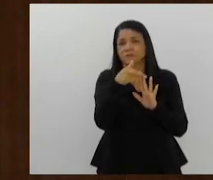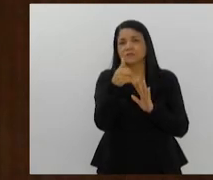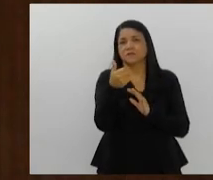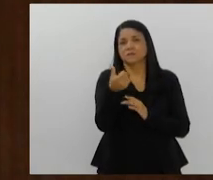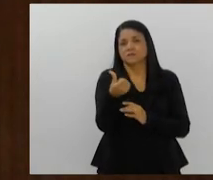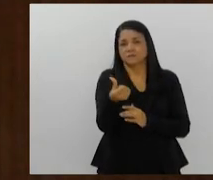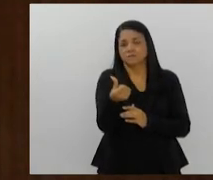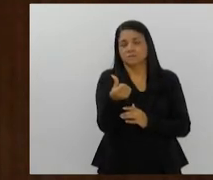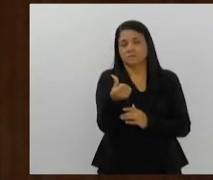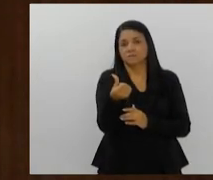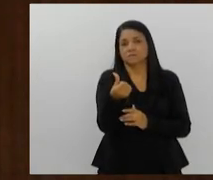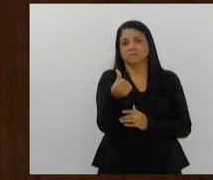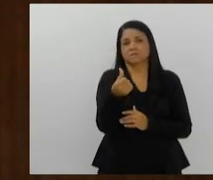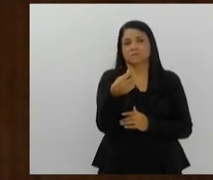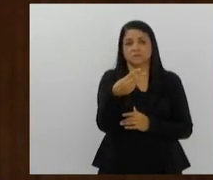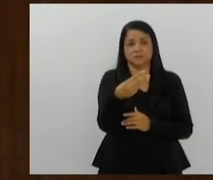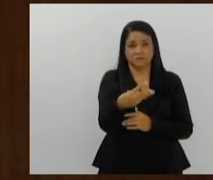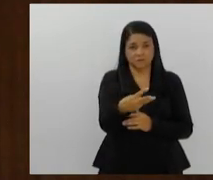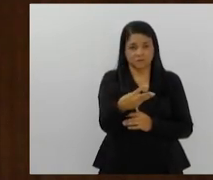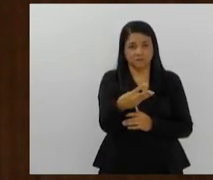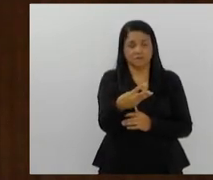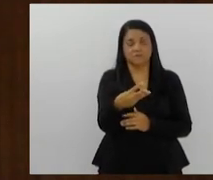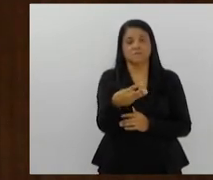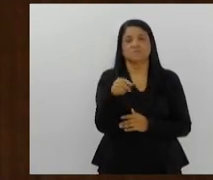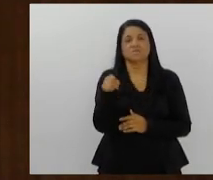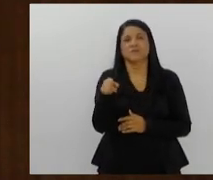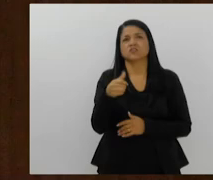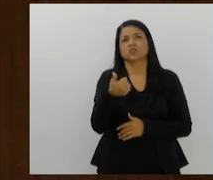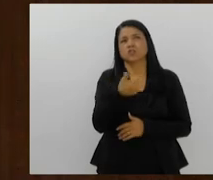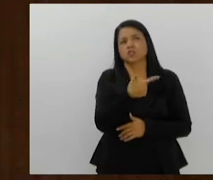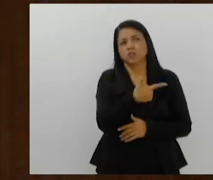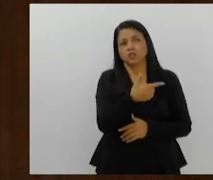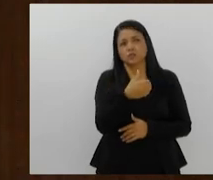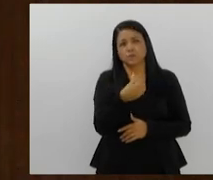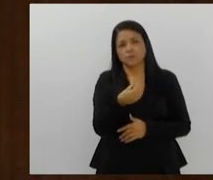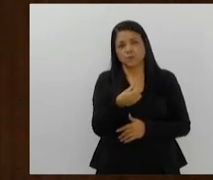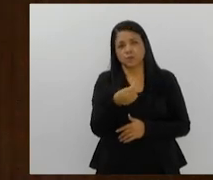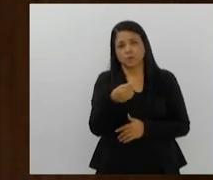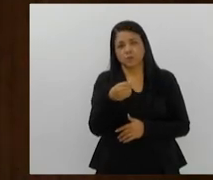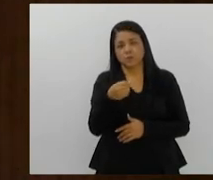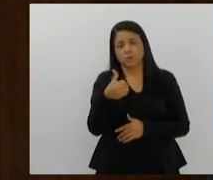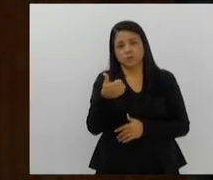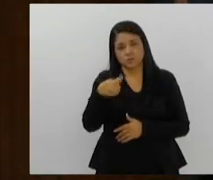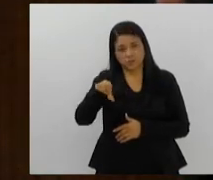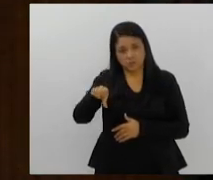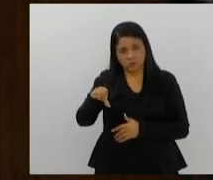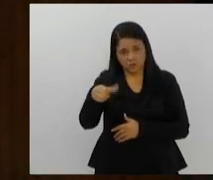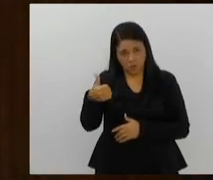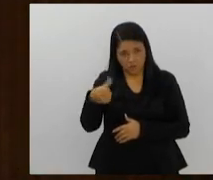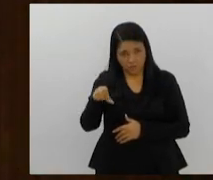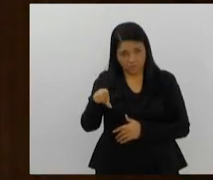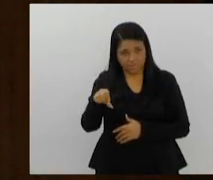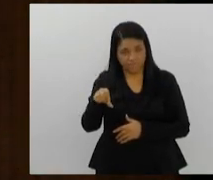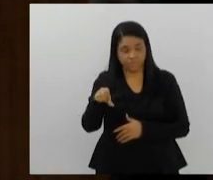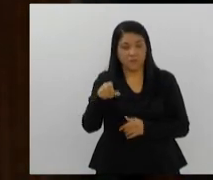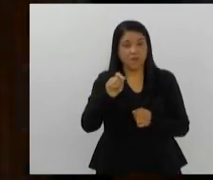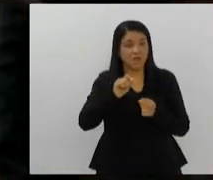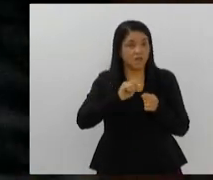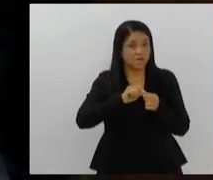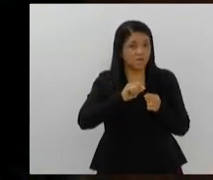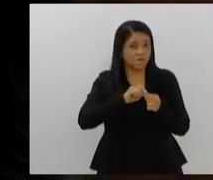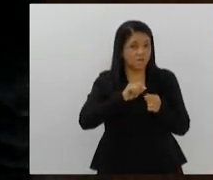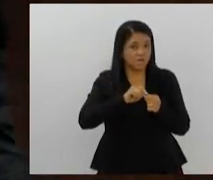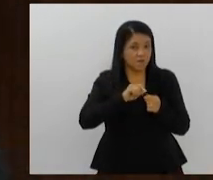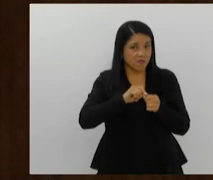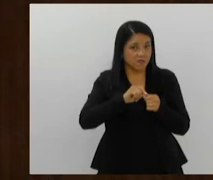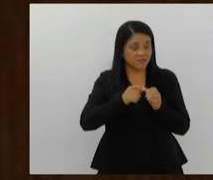71º deputado Marquinho, ele é de 2019, ou seja, a deputada fez esse projeto não levando em consideração a